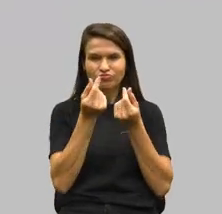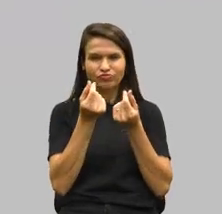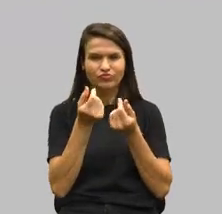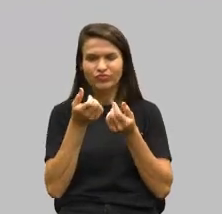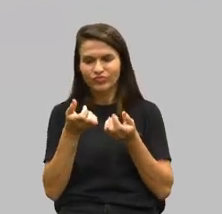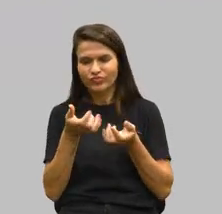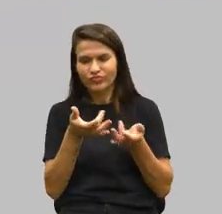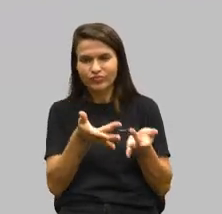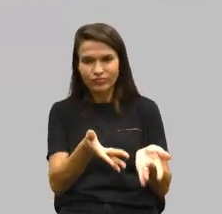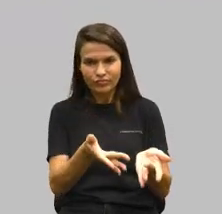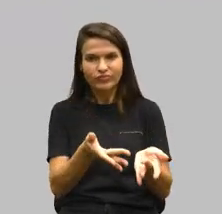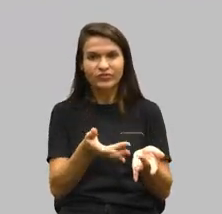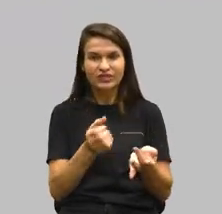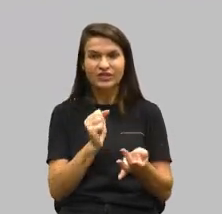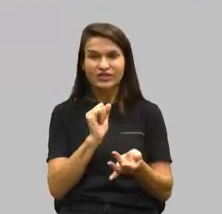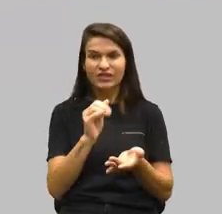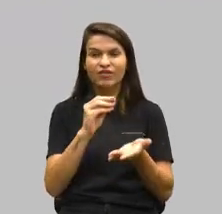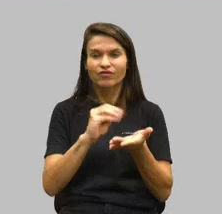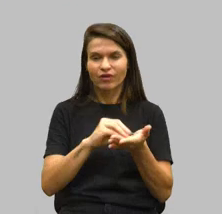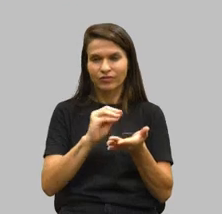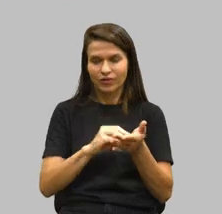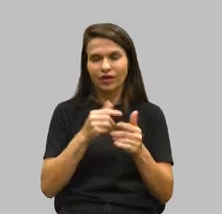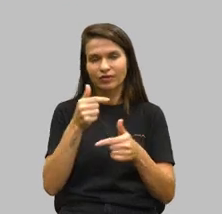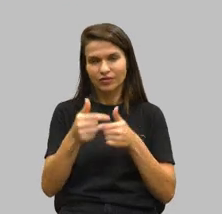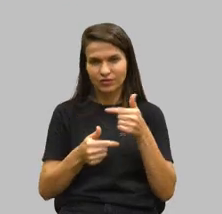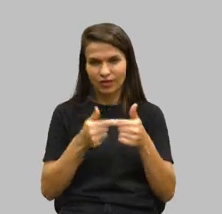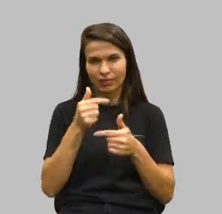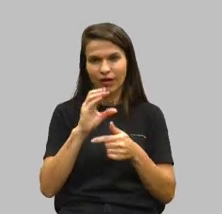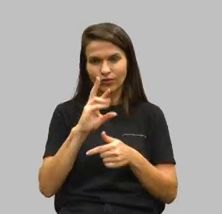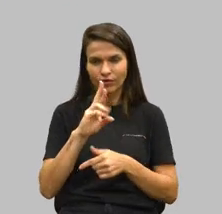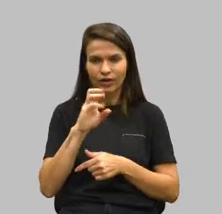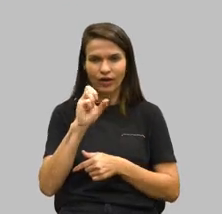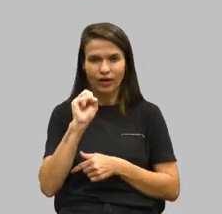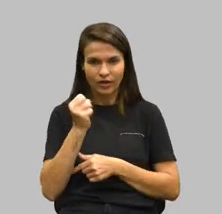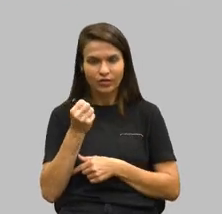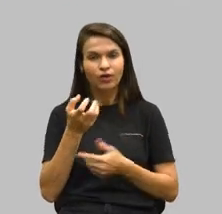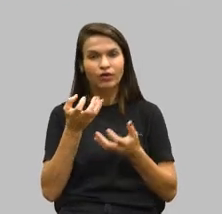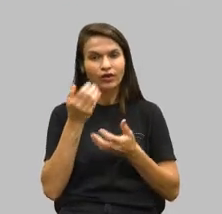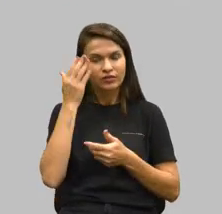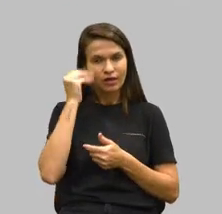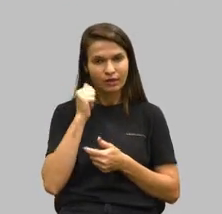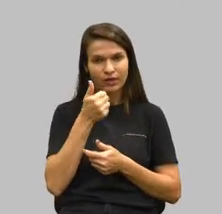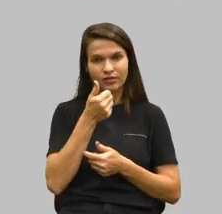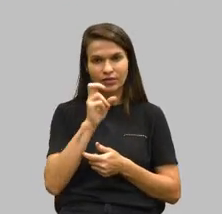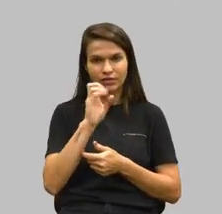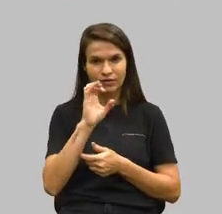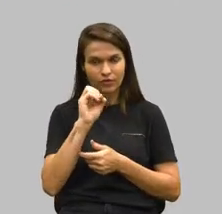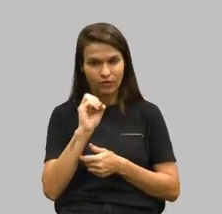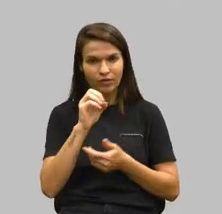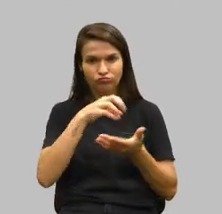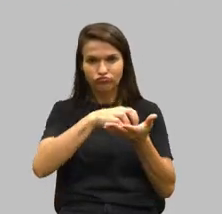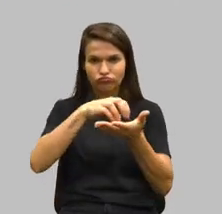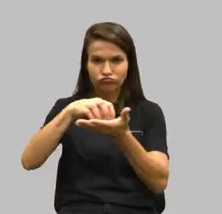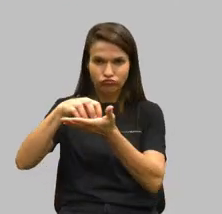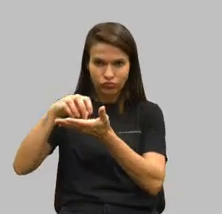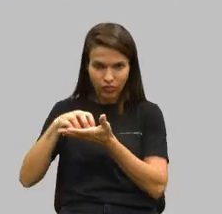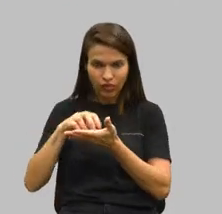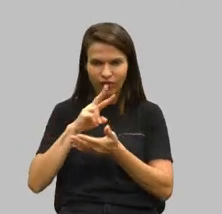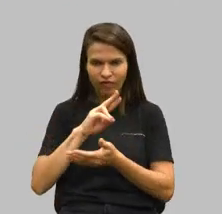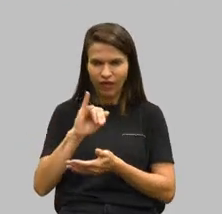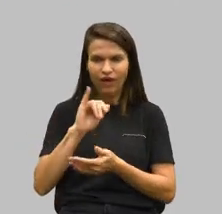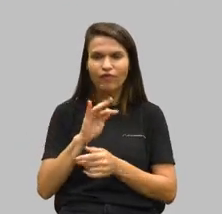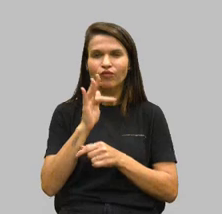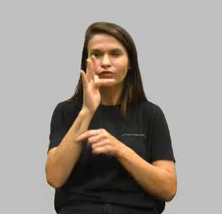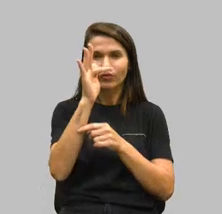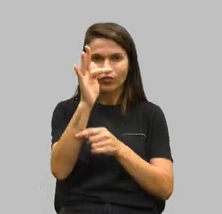trabalho continuado o cres é fundamental eu queria saber desses 150 cres que ainda vão ser instalados se tem previsão de